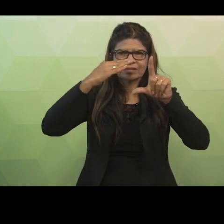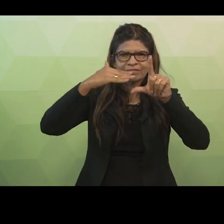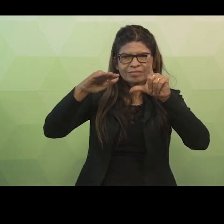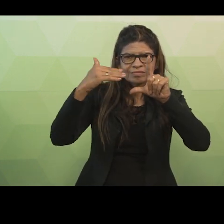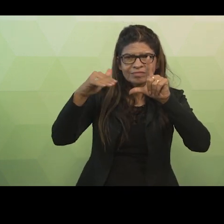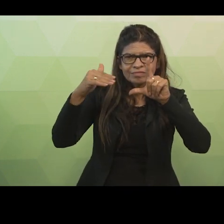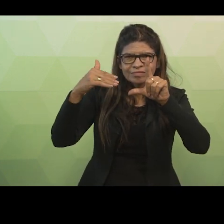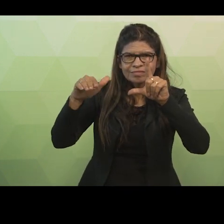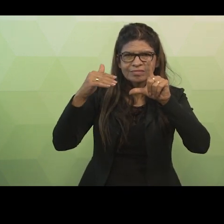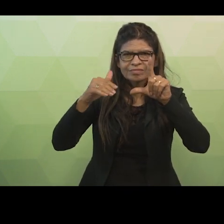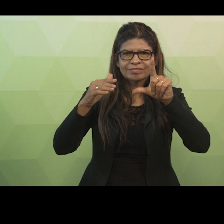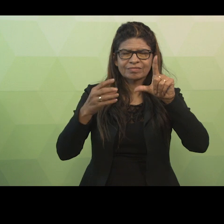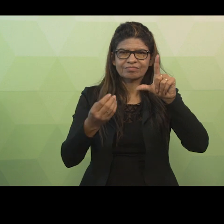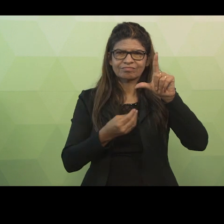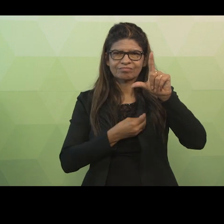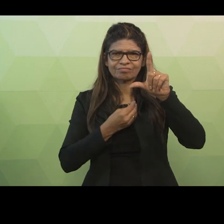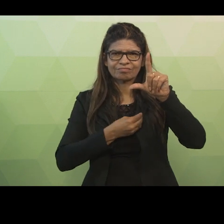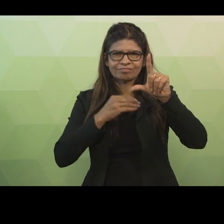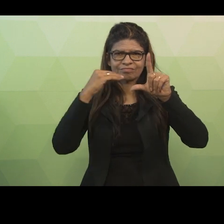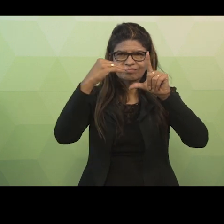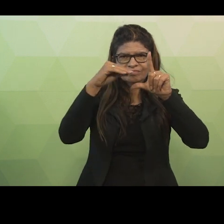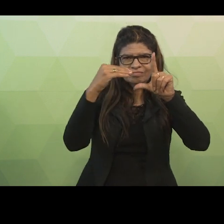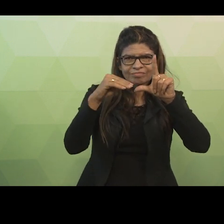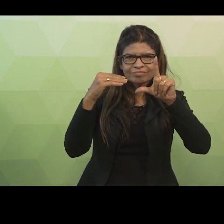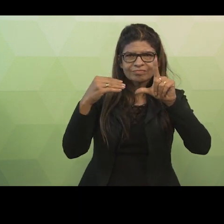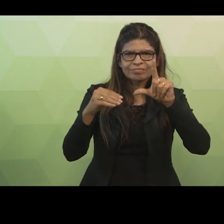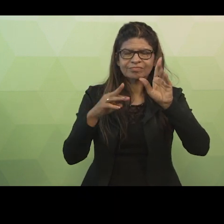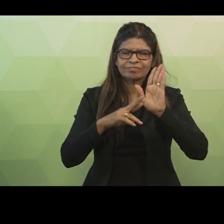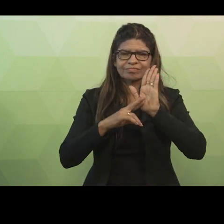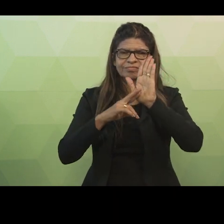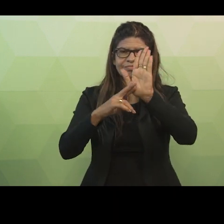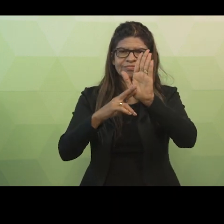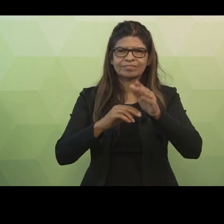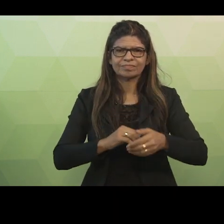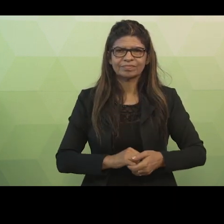melhor cada uma delas e a sua representação.